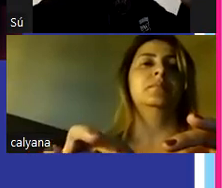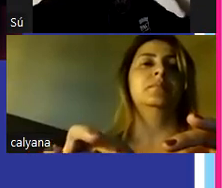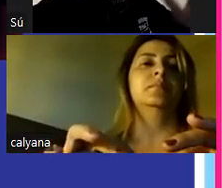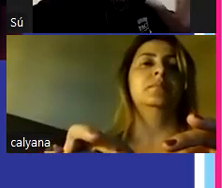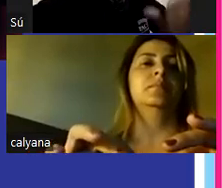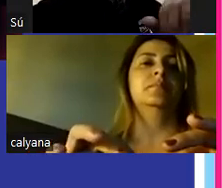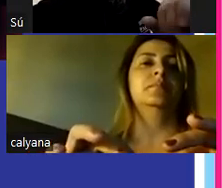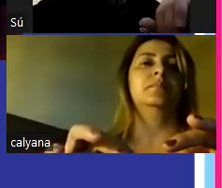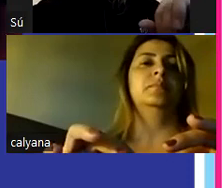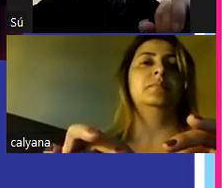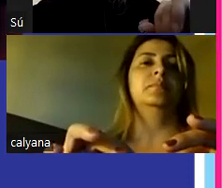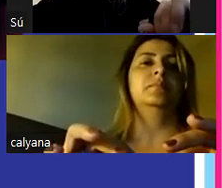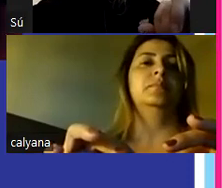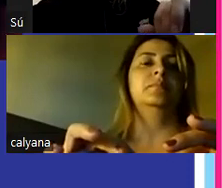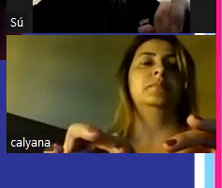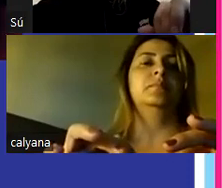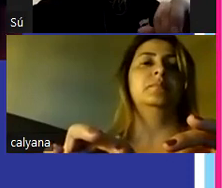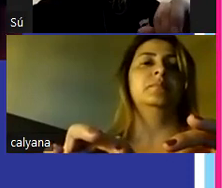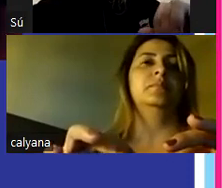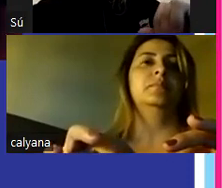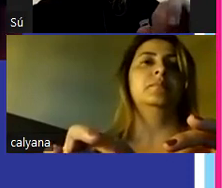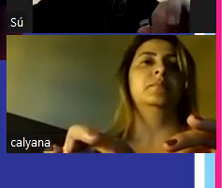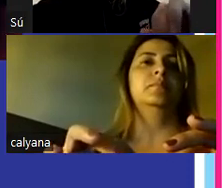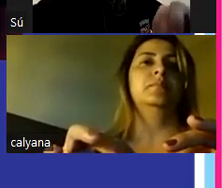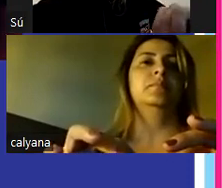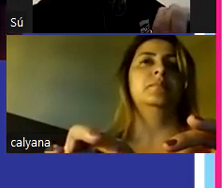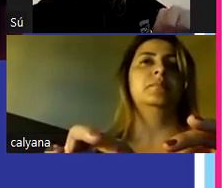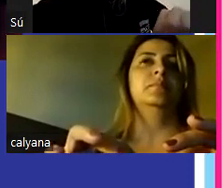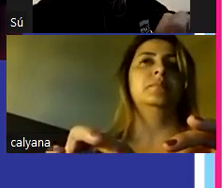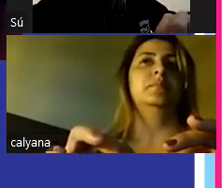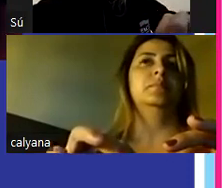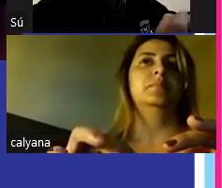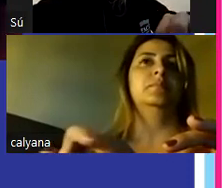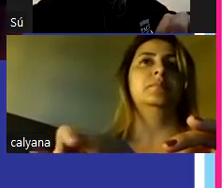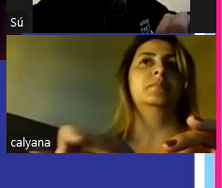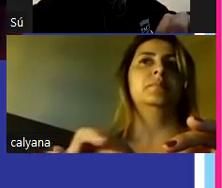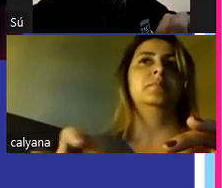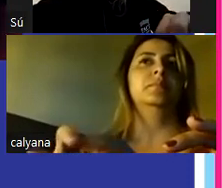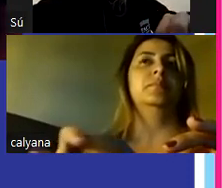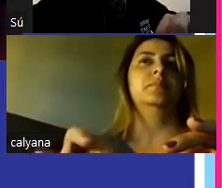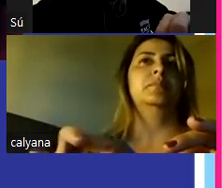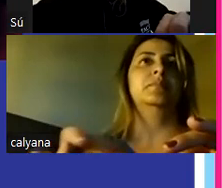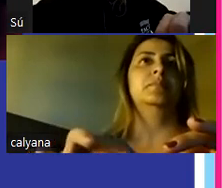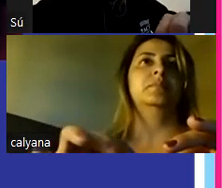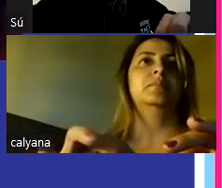expressões sociais. E depois nós vamos aprender também a leitura das palavras,